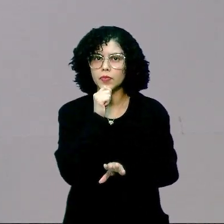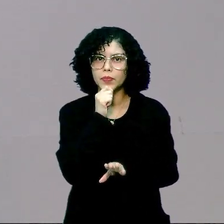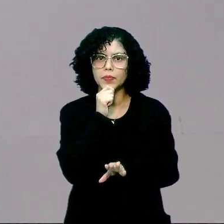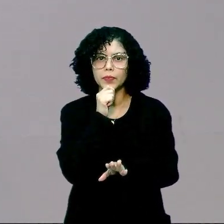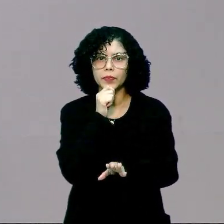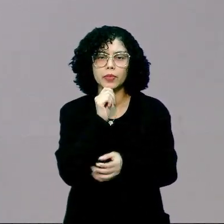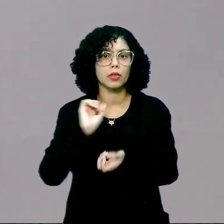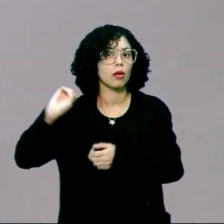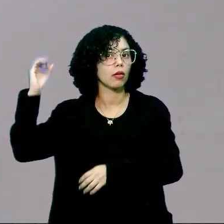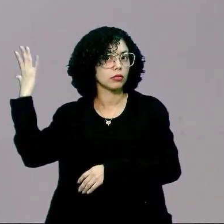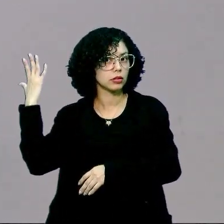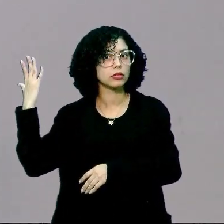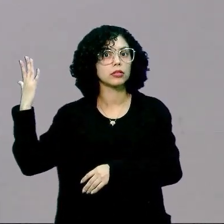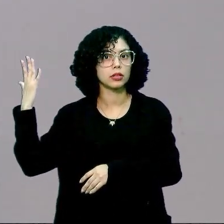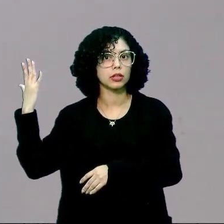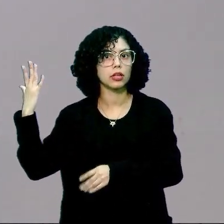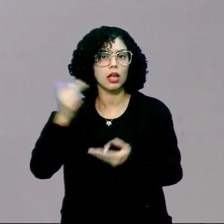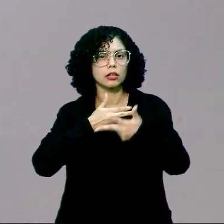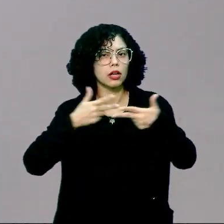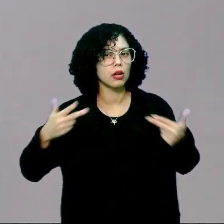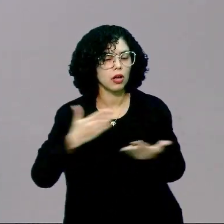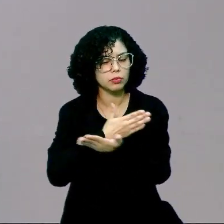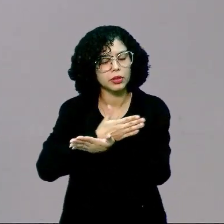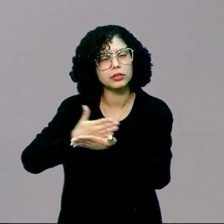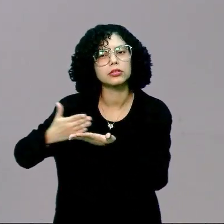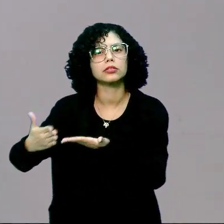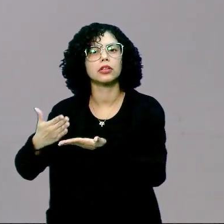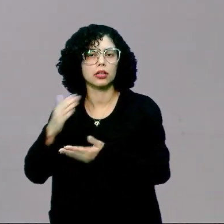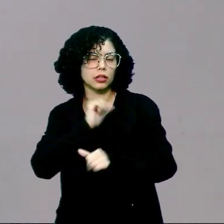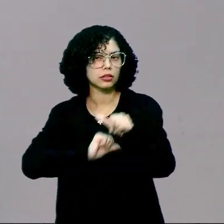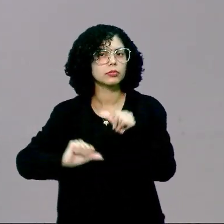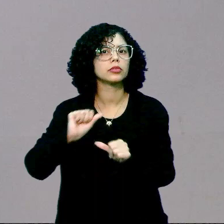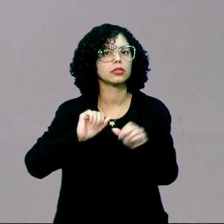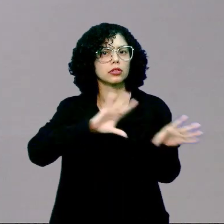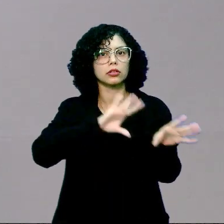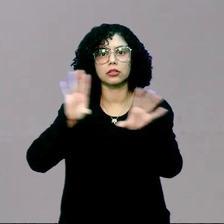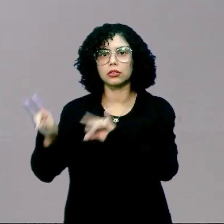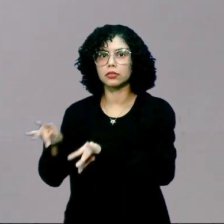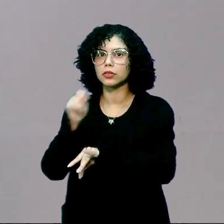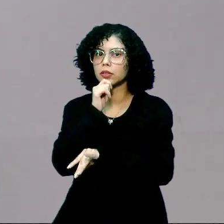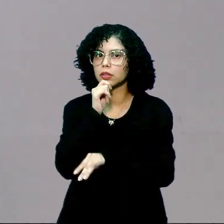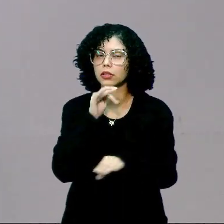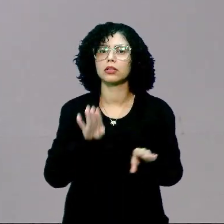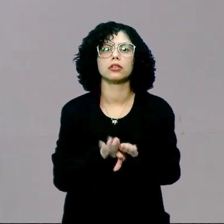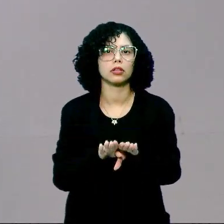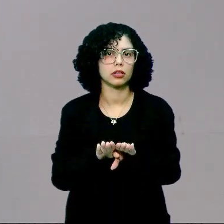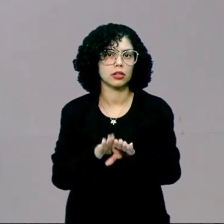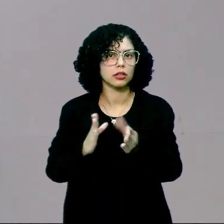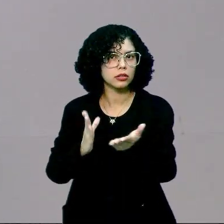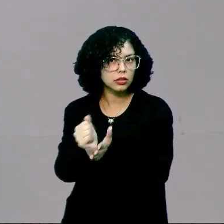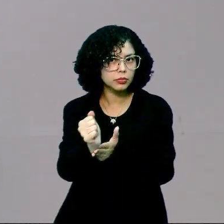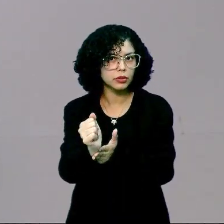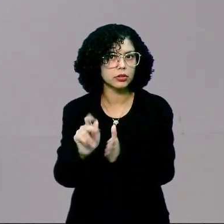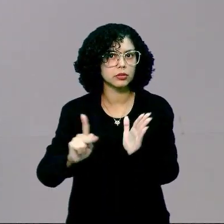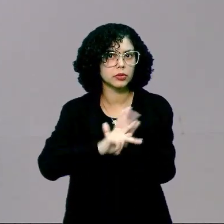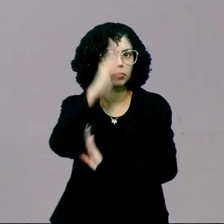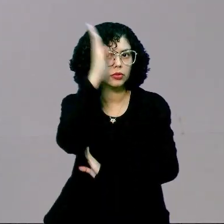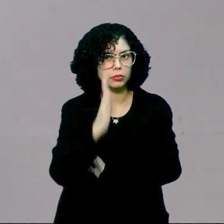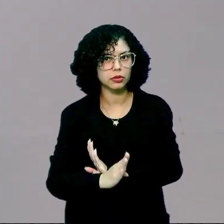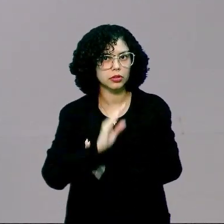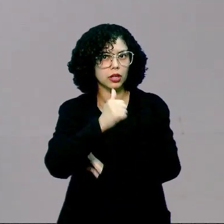eles forem acontecendo, muitas coisas vão começar a mudar na colônia, levando à independência do Brasil